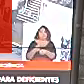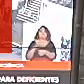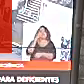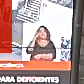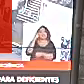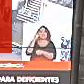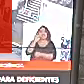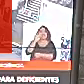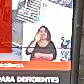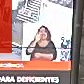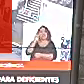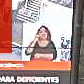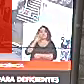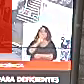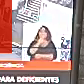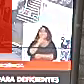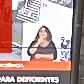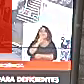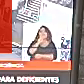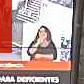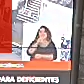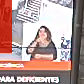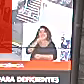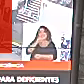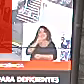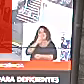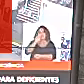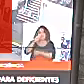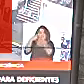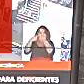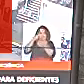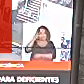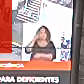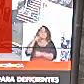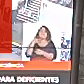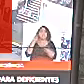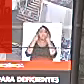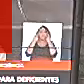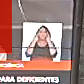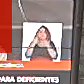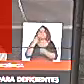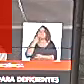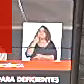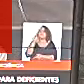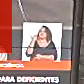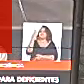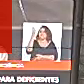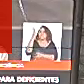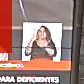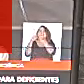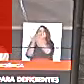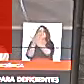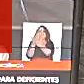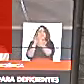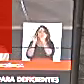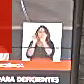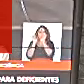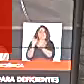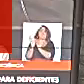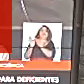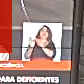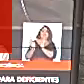Paranaíba, tem feito um trabalho belíssimo. Recentemente eu tive lá visitando com ela a escola especial, a APAI, e vamos fazer um